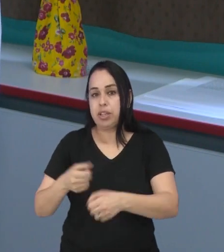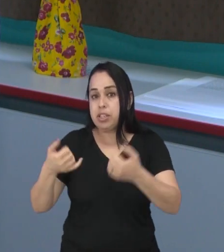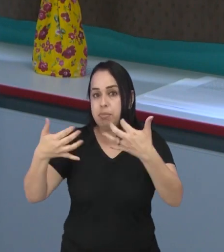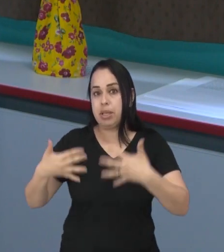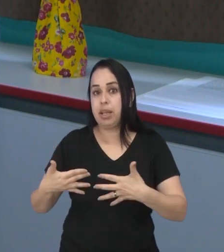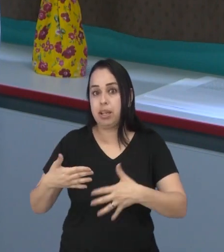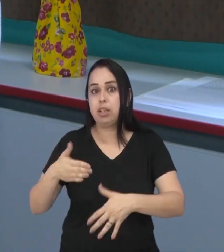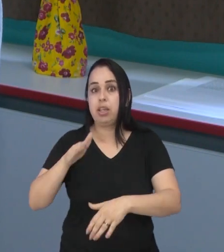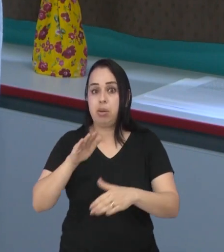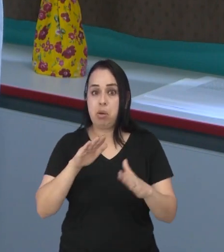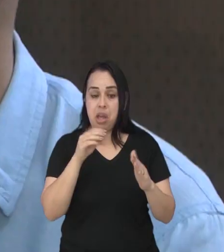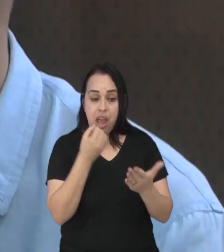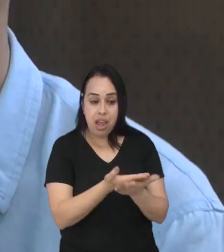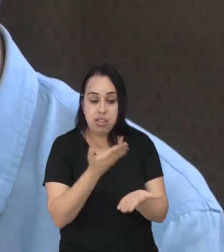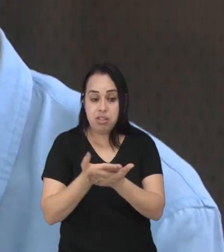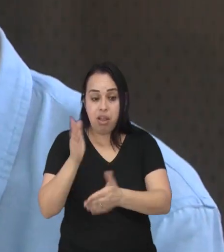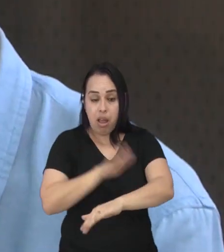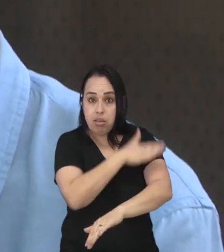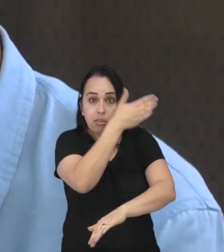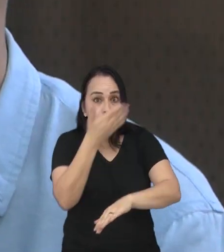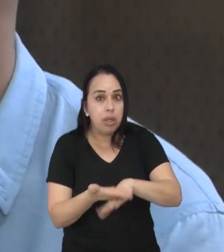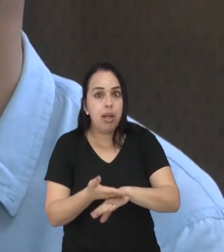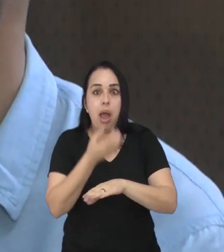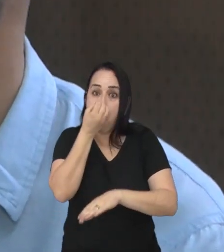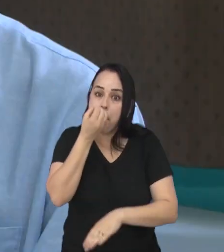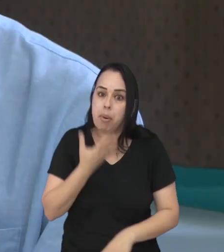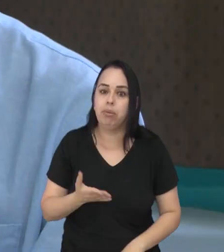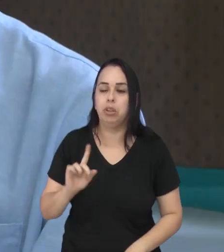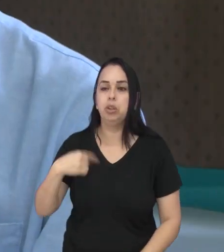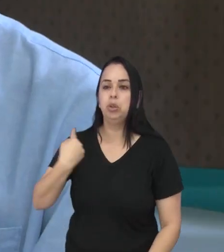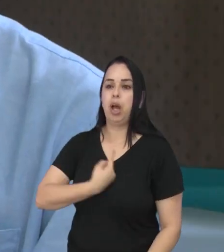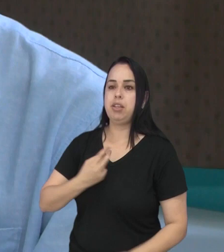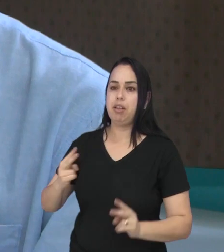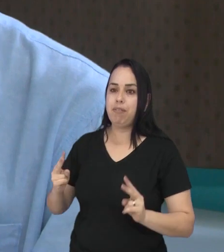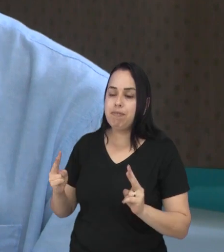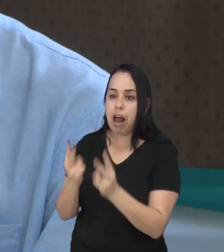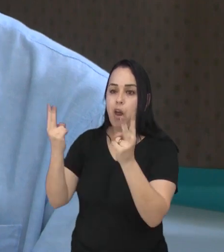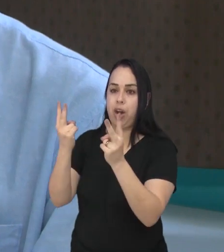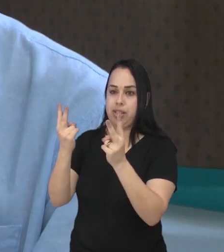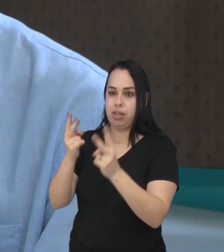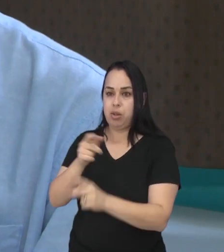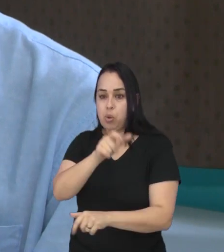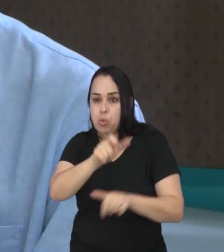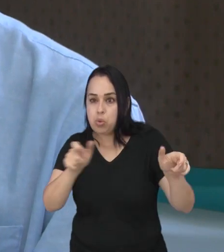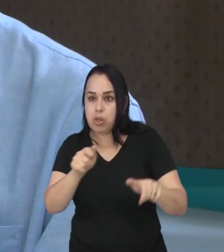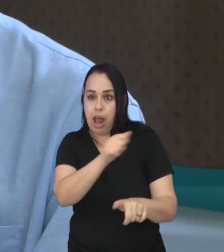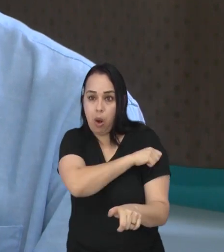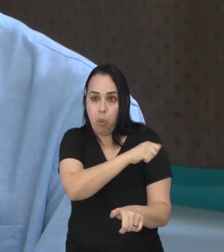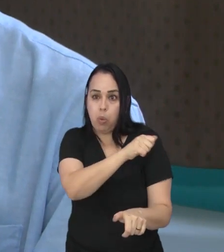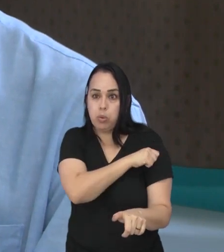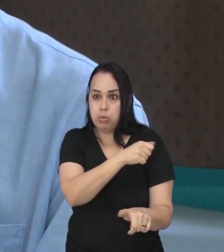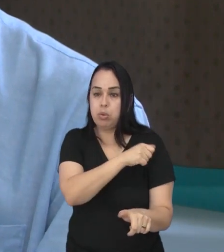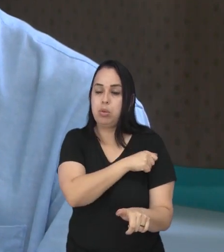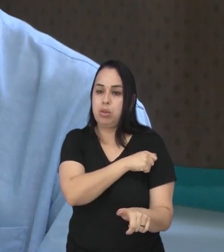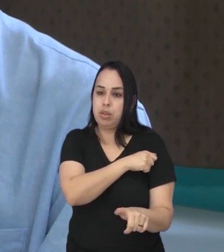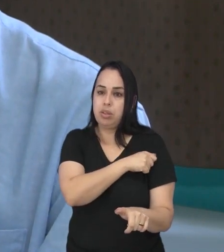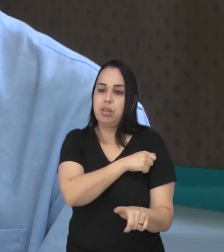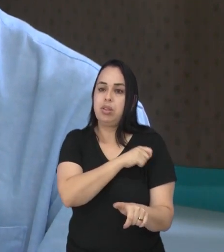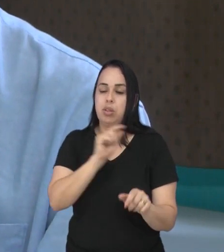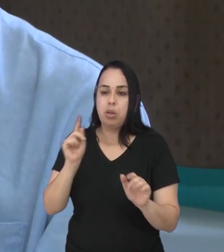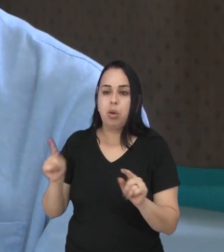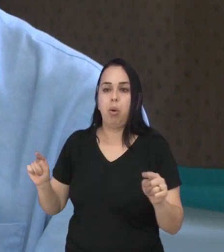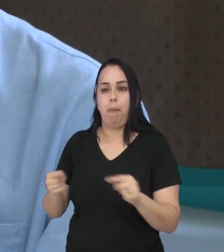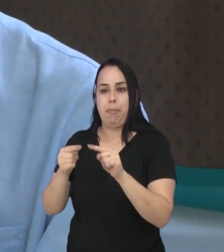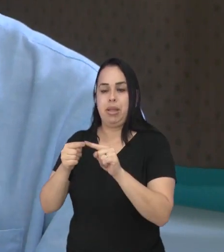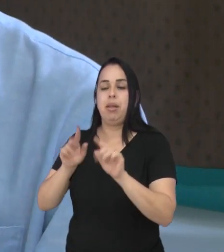que o ensino em tempo integral trouxe bons resultados. A gente valoriza os estudantes aqui, eles trabalham conforme o projeto